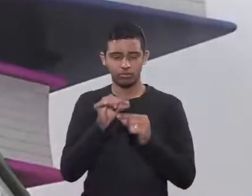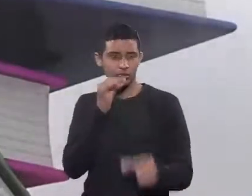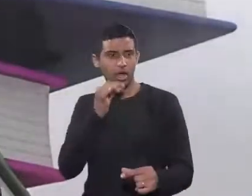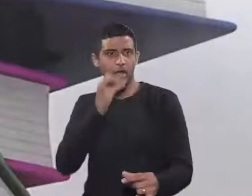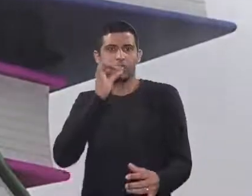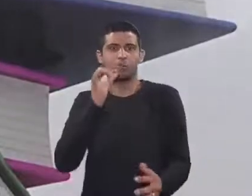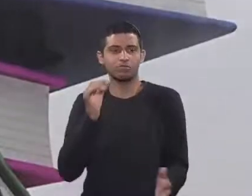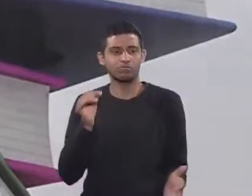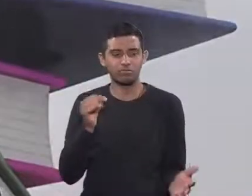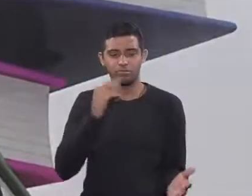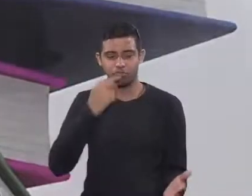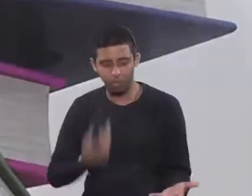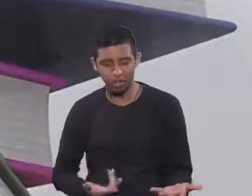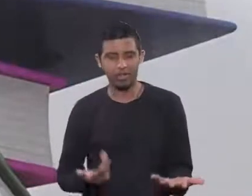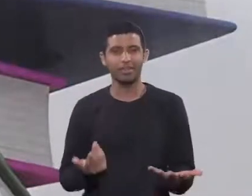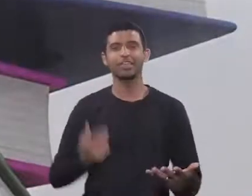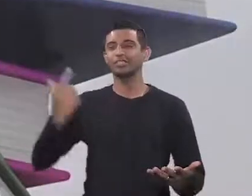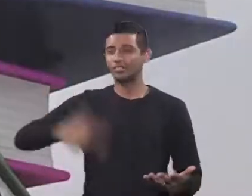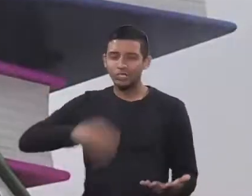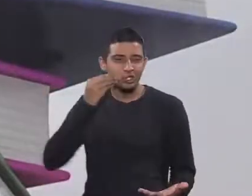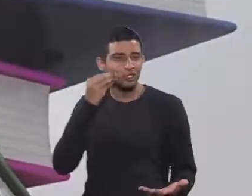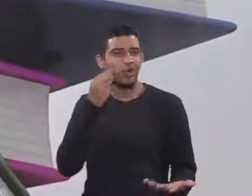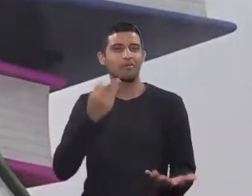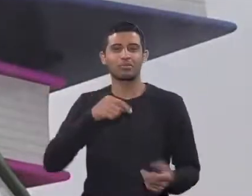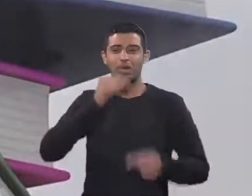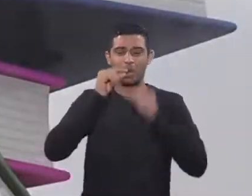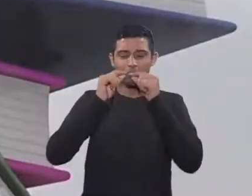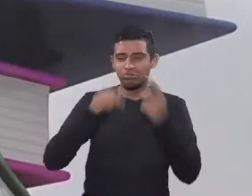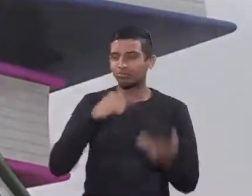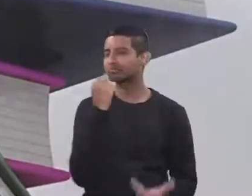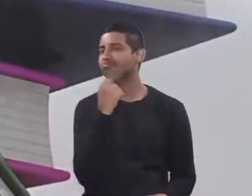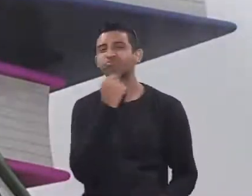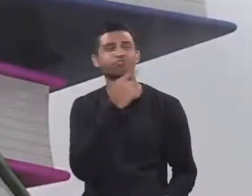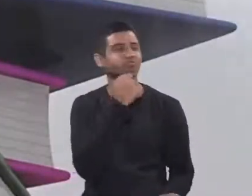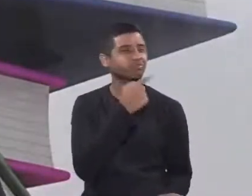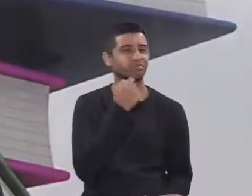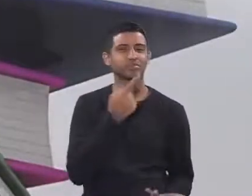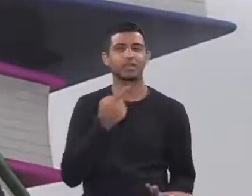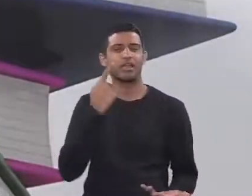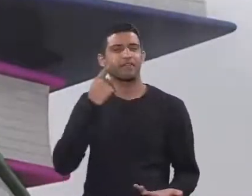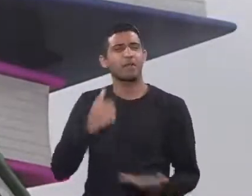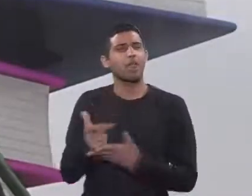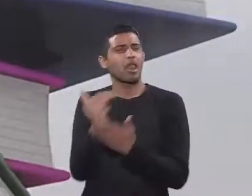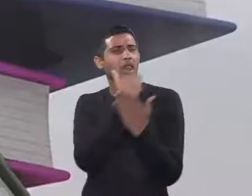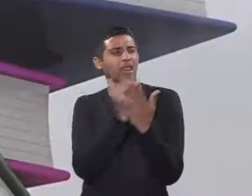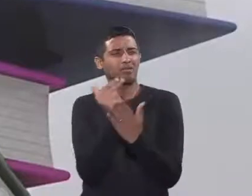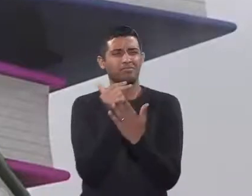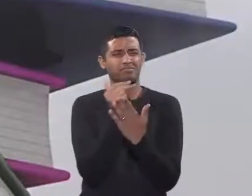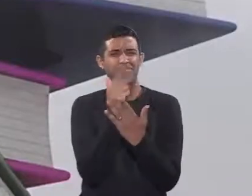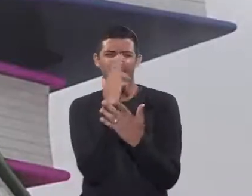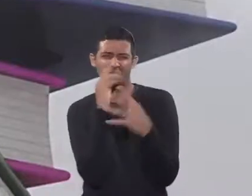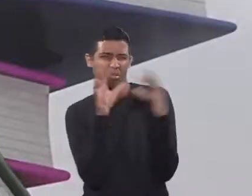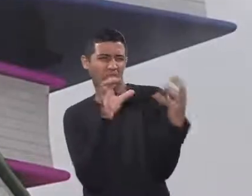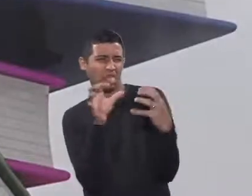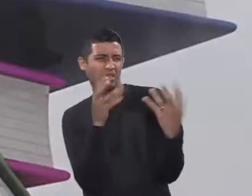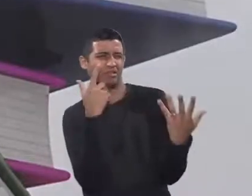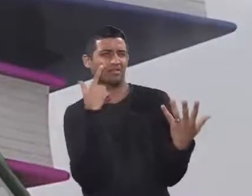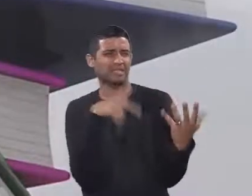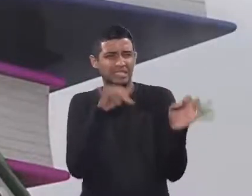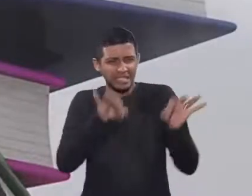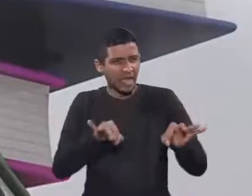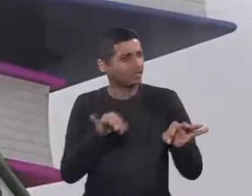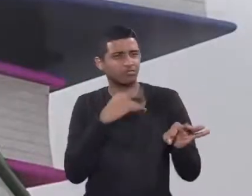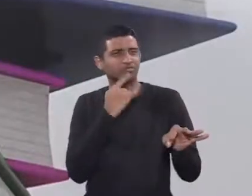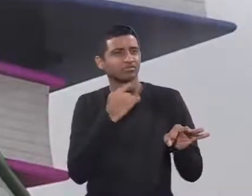boca e caiu, aí tentou de novo, aí não dava nada, o desenho ficava meio borrado, não tinha tanta